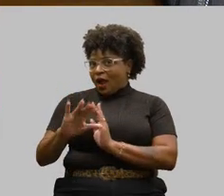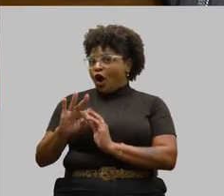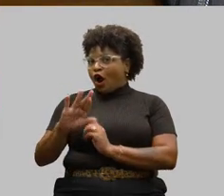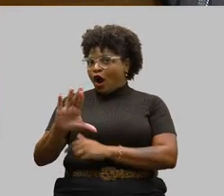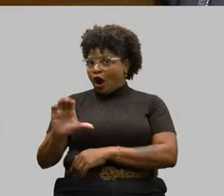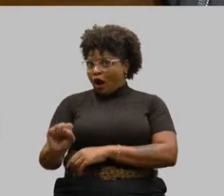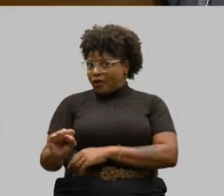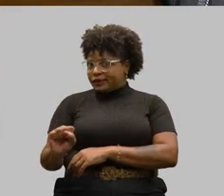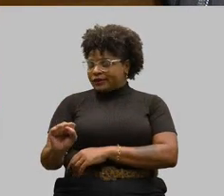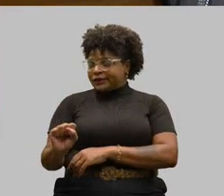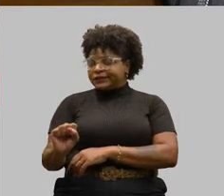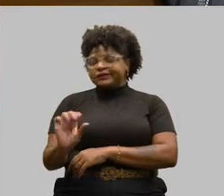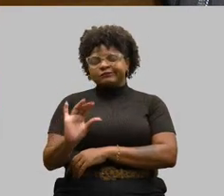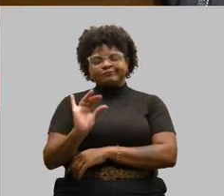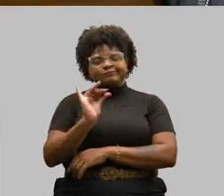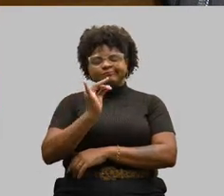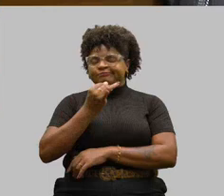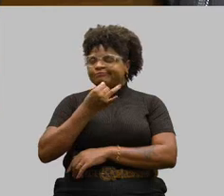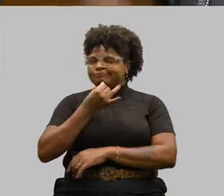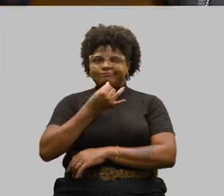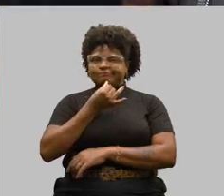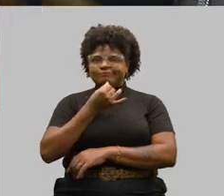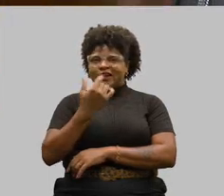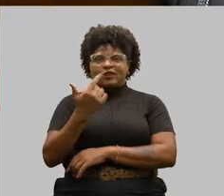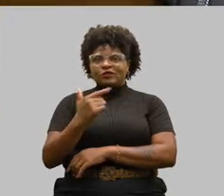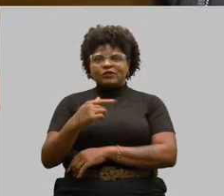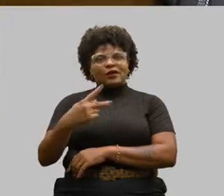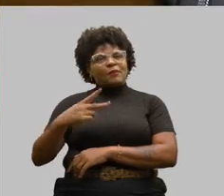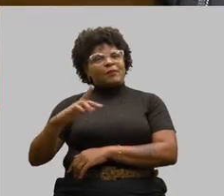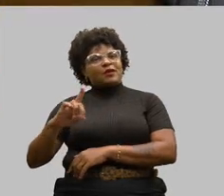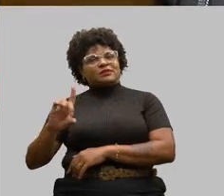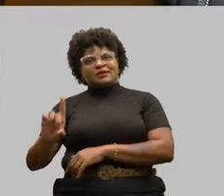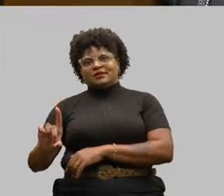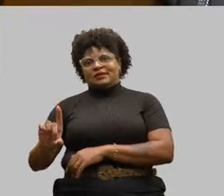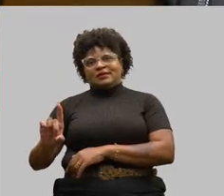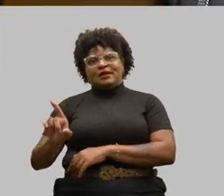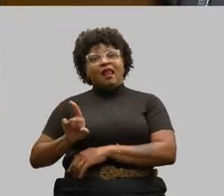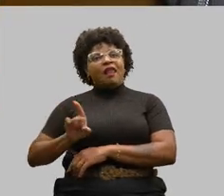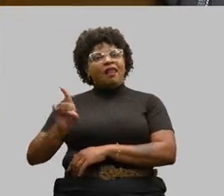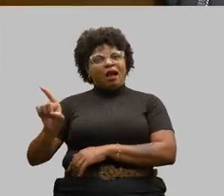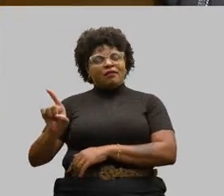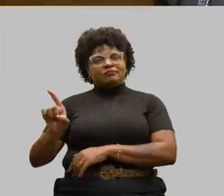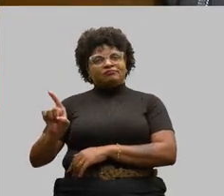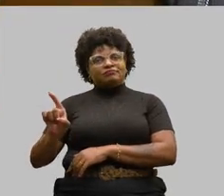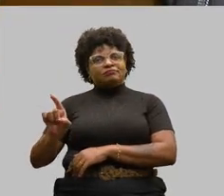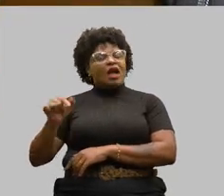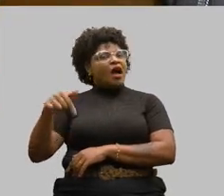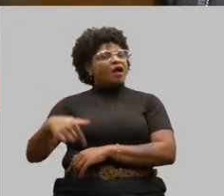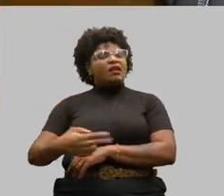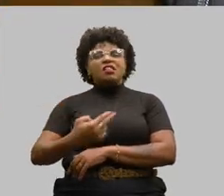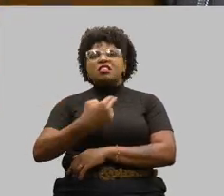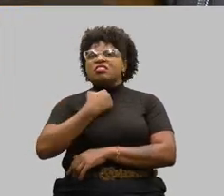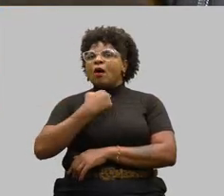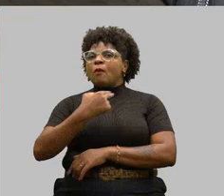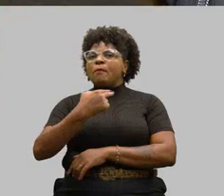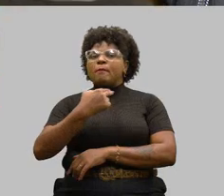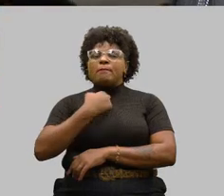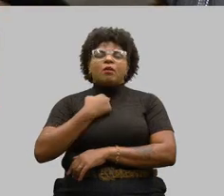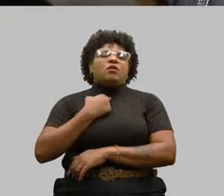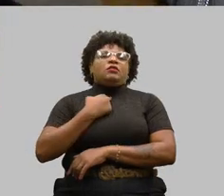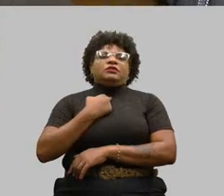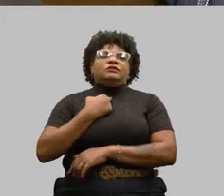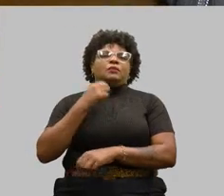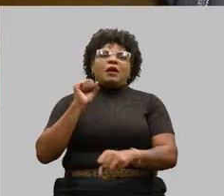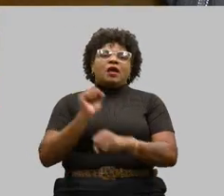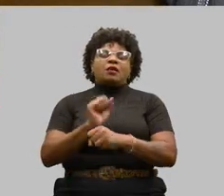teríamos pessoas com deficiência no trabalho então a gente não pode abrir mão da política de cotas no